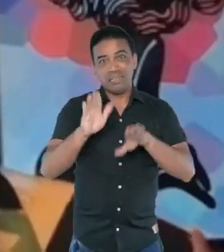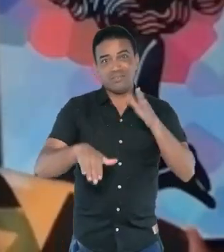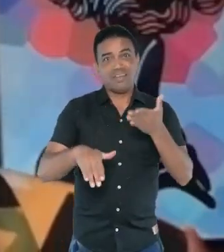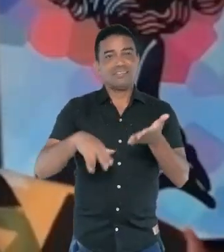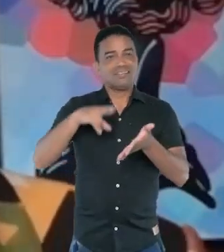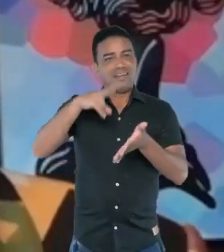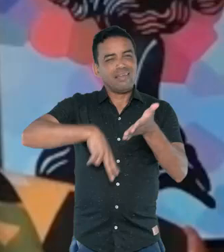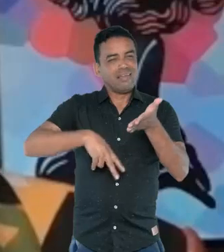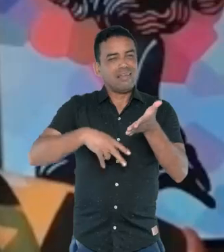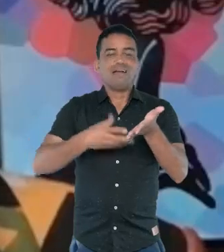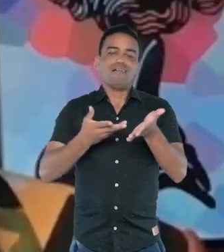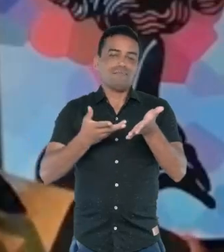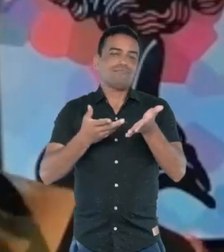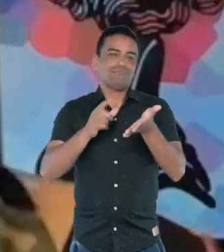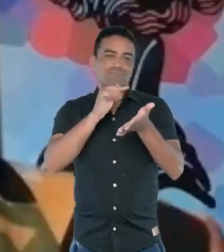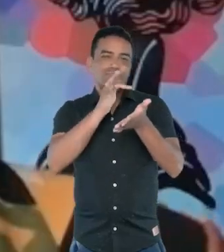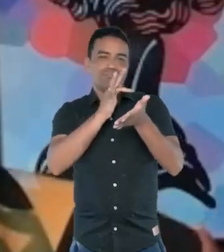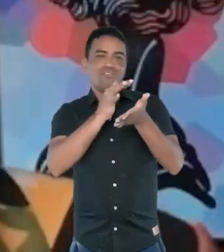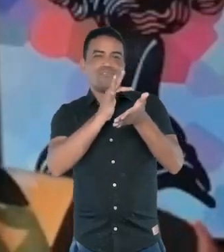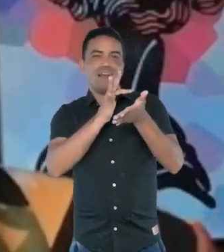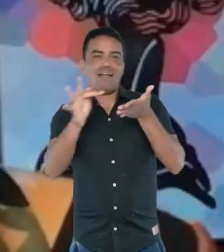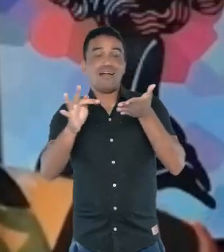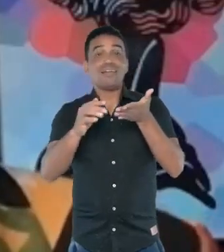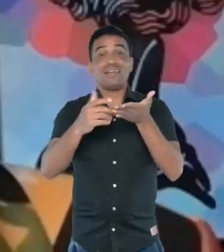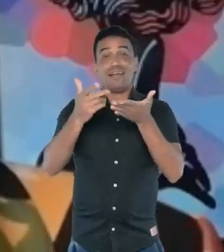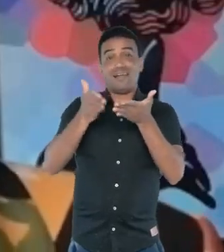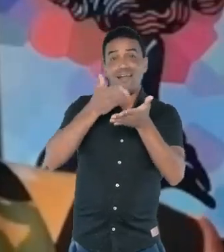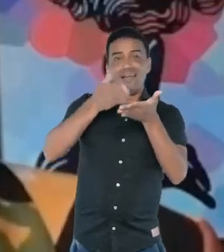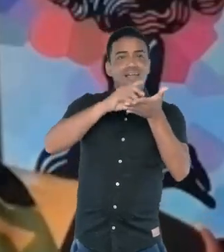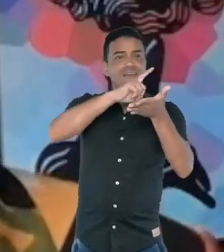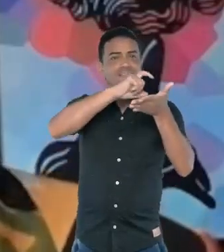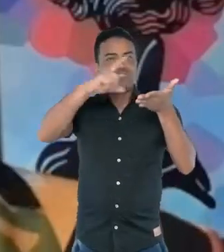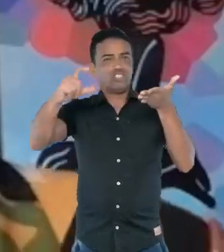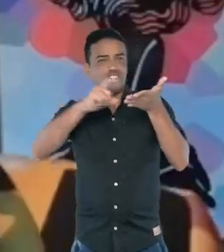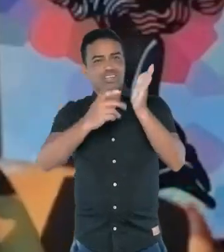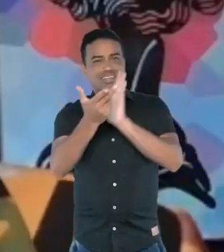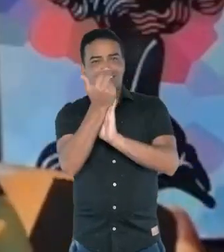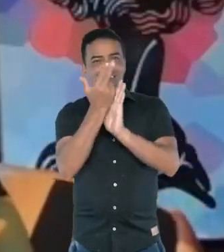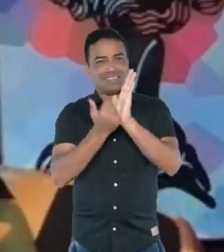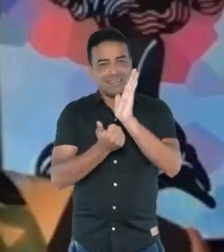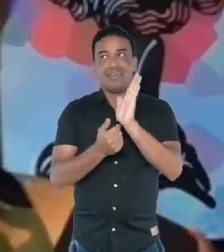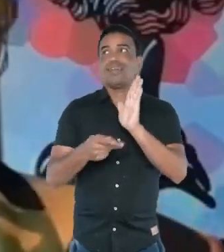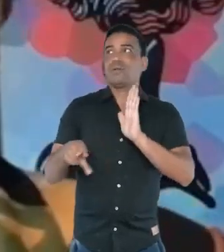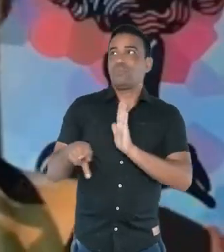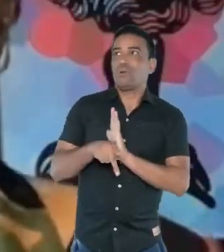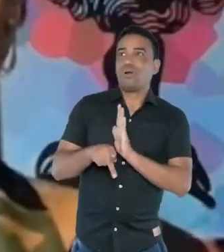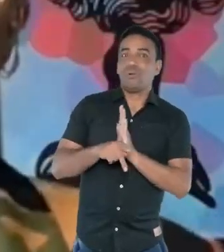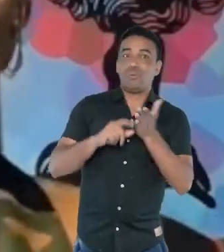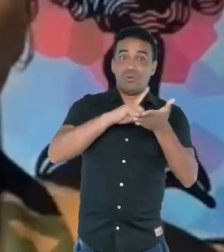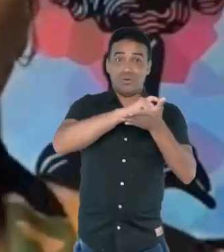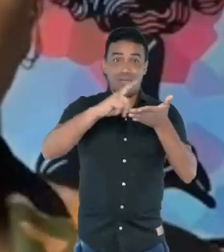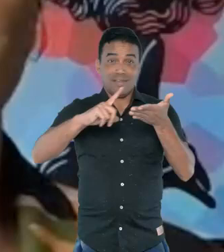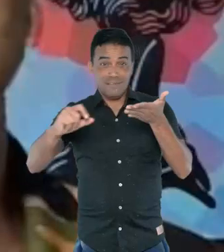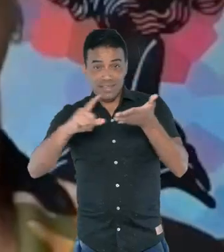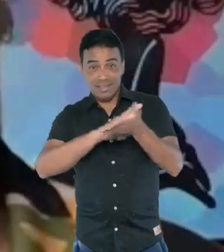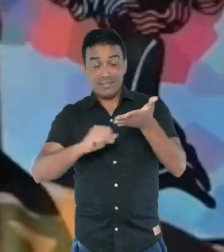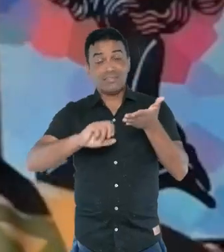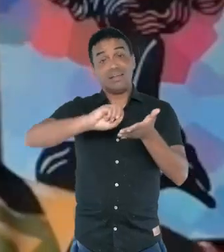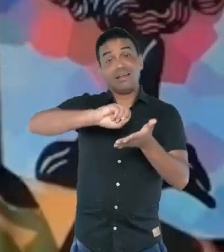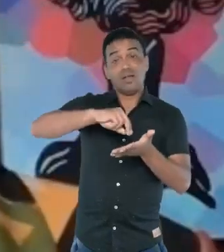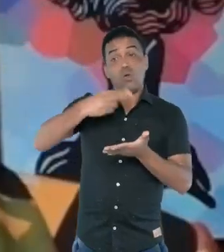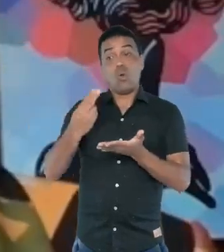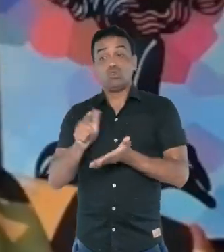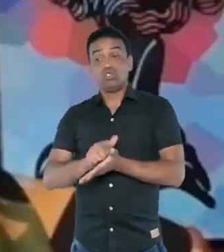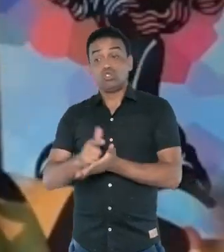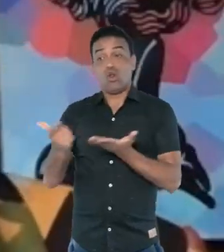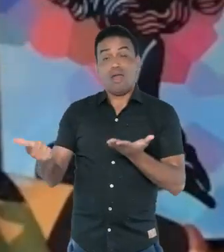lia trechinhos, lia revistinha em quadrinho, lia um pedacinho de uma revista ou de um jornal que ficava